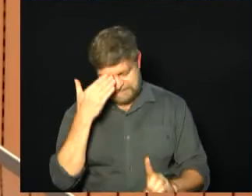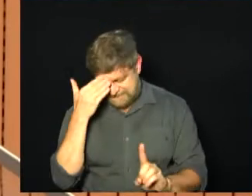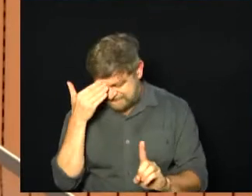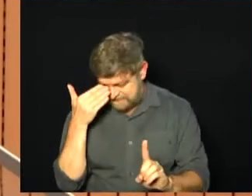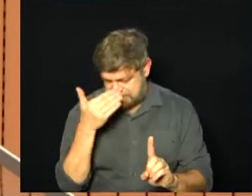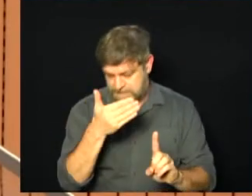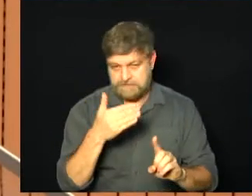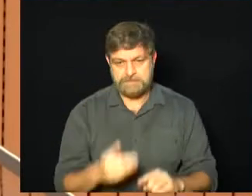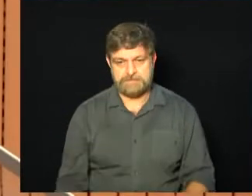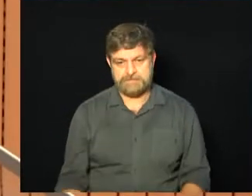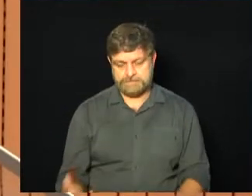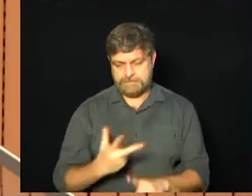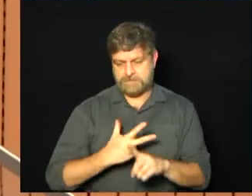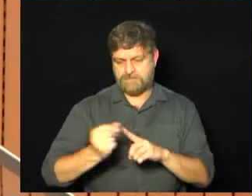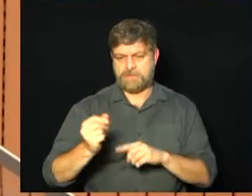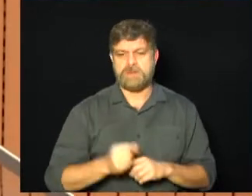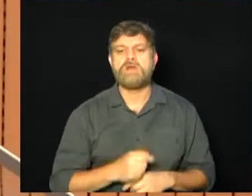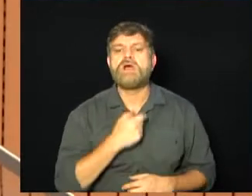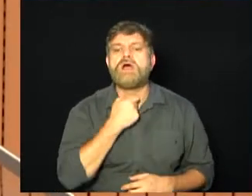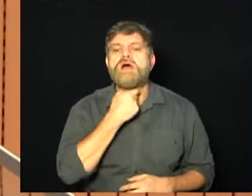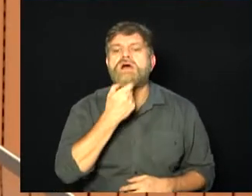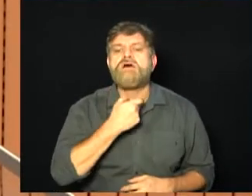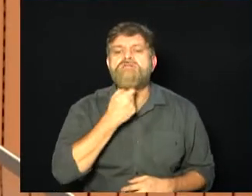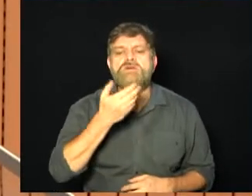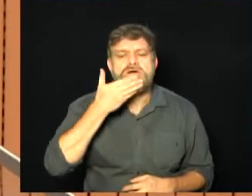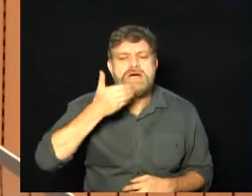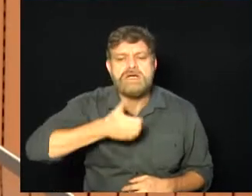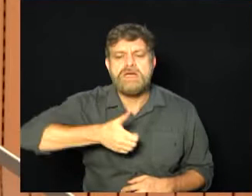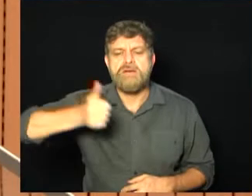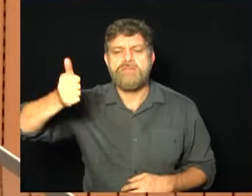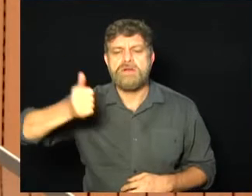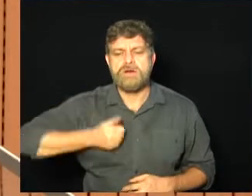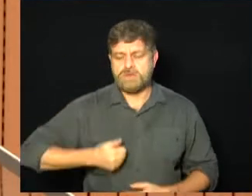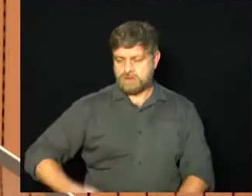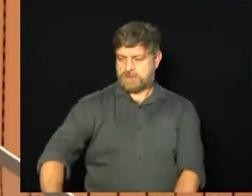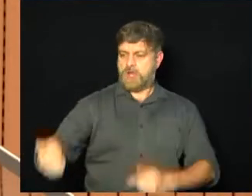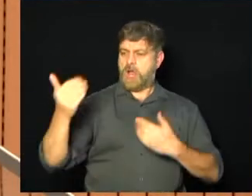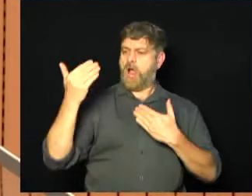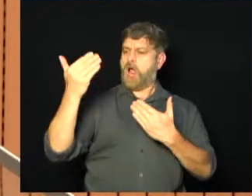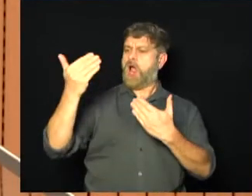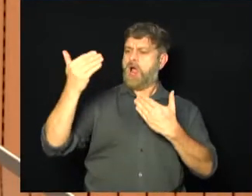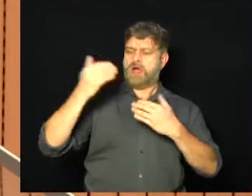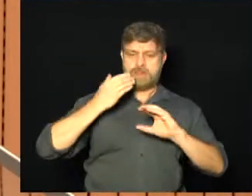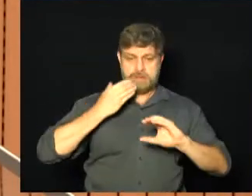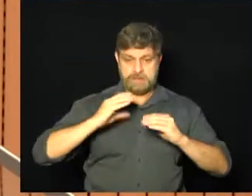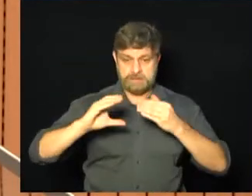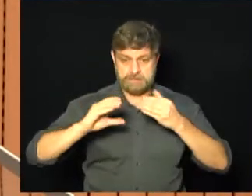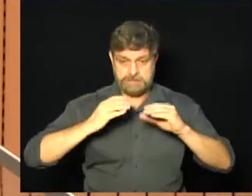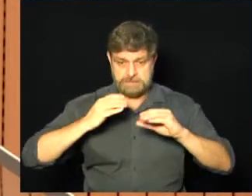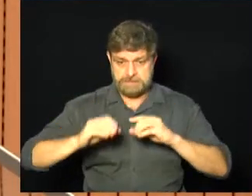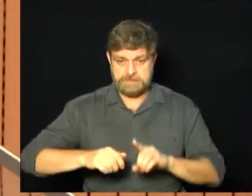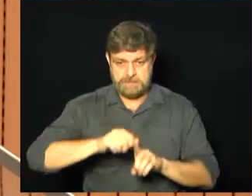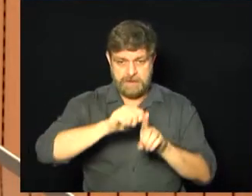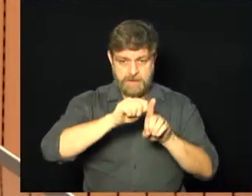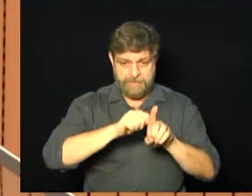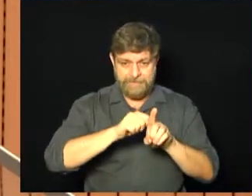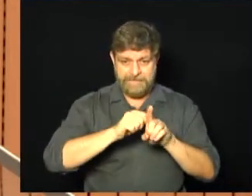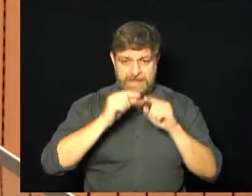vitoriosa melhor voz masculina do concurso Estímulo para Cantores Líricos do nosso recente mês de Carlos